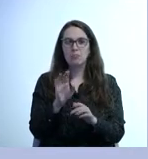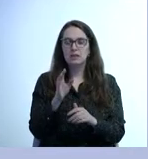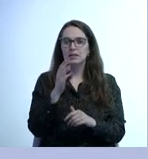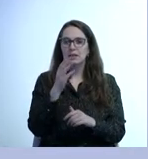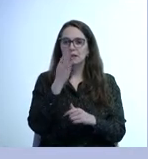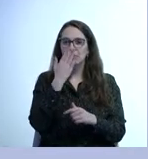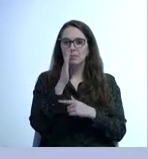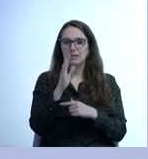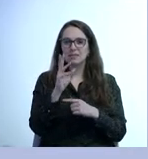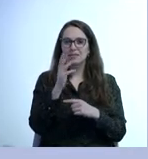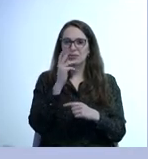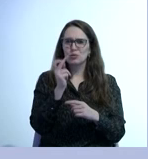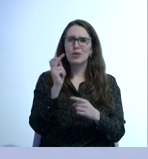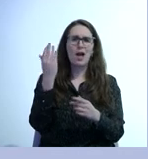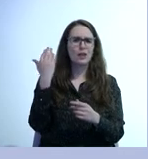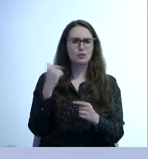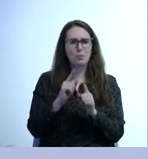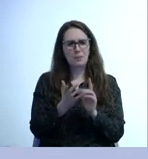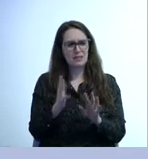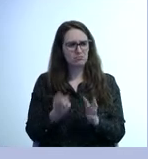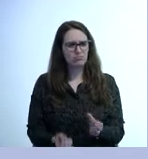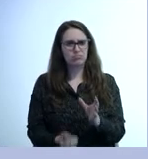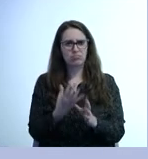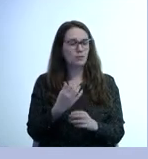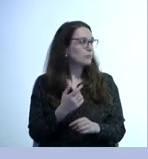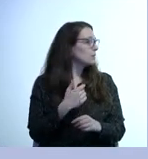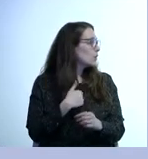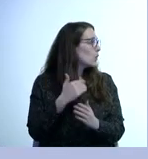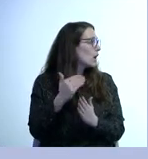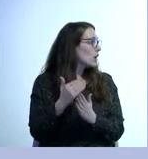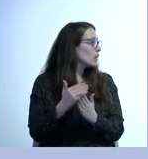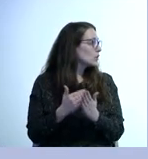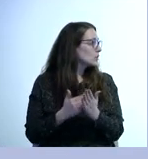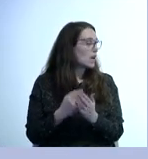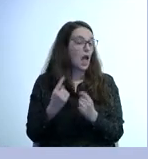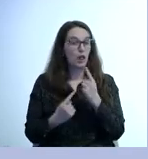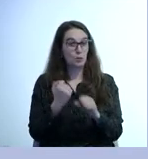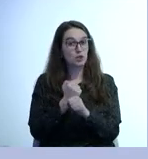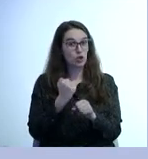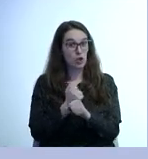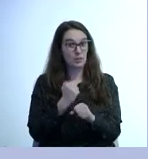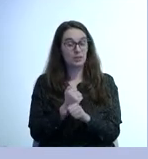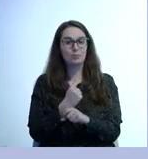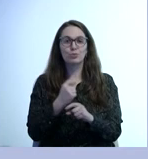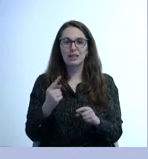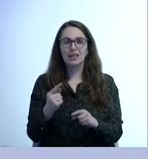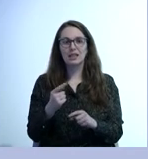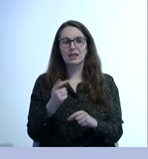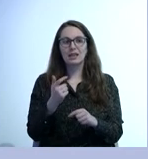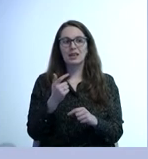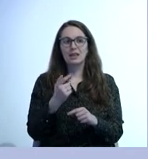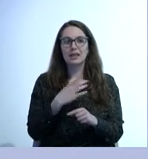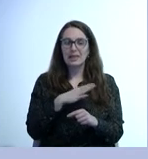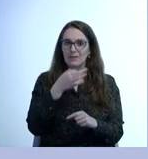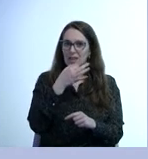como se estivesse há muito tempo. Eu anotei aqui algumas obras que mais me impressionaram neste mesmo